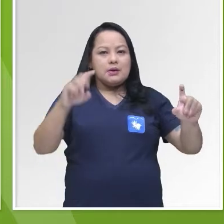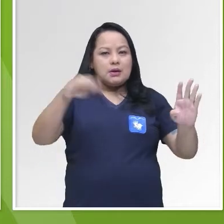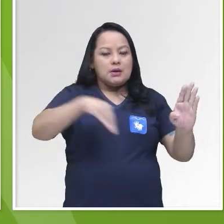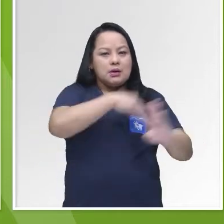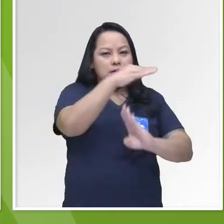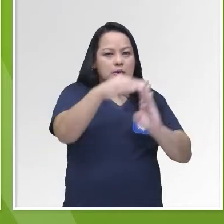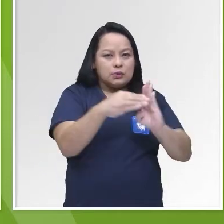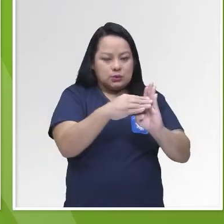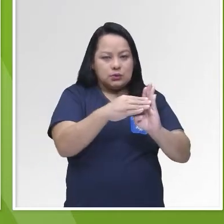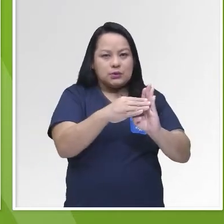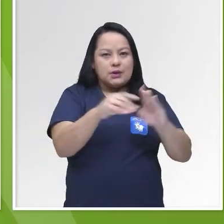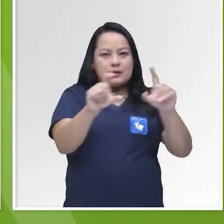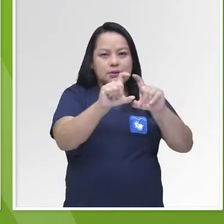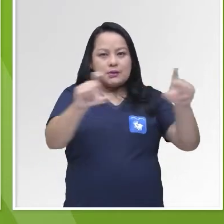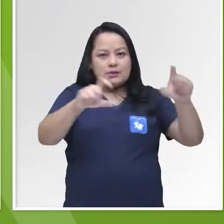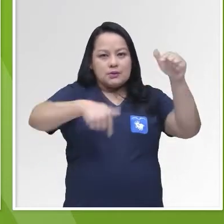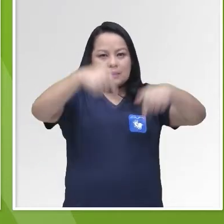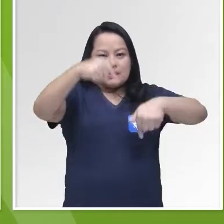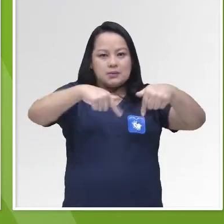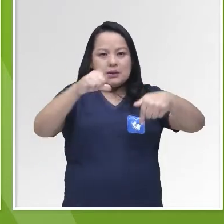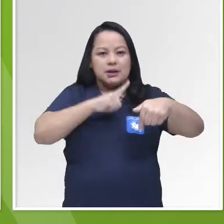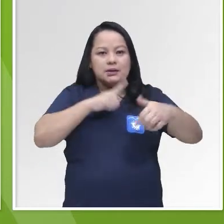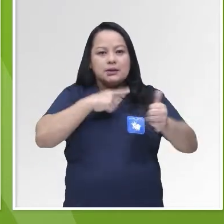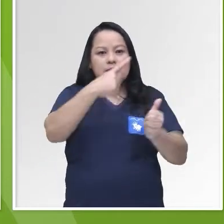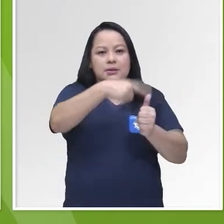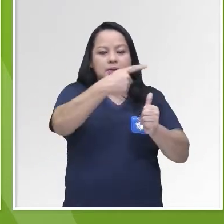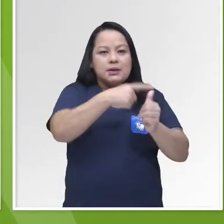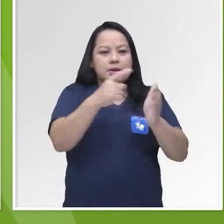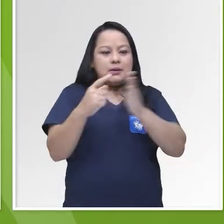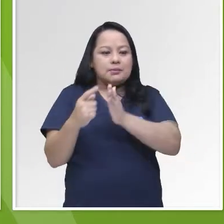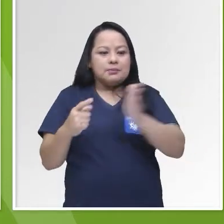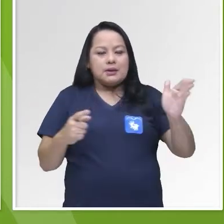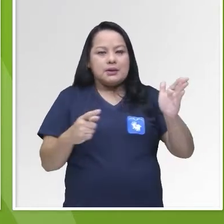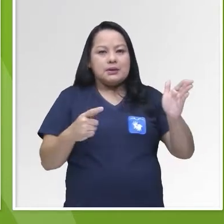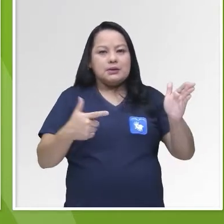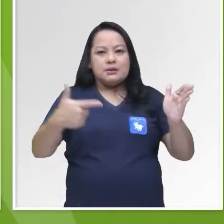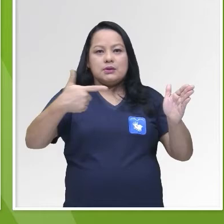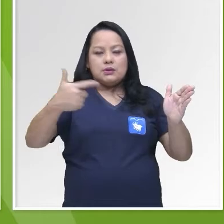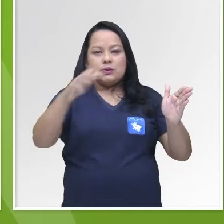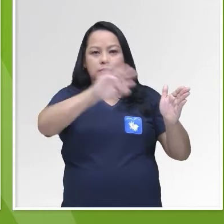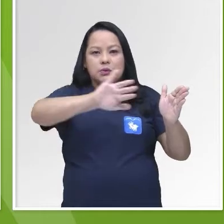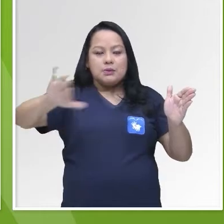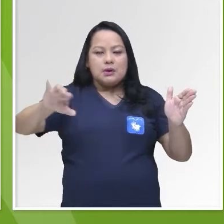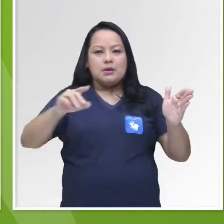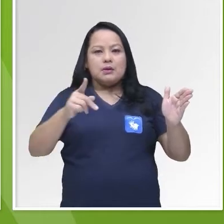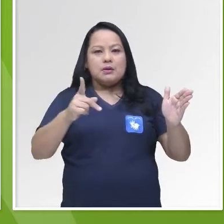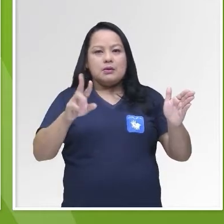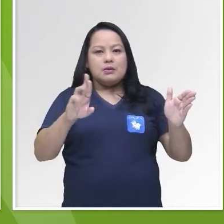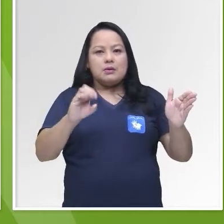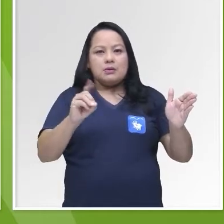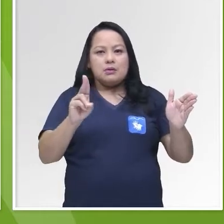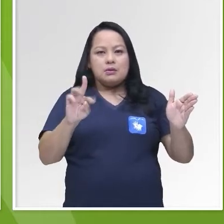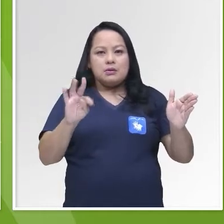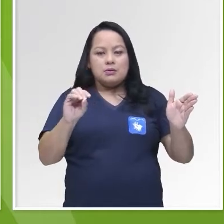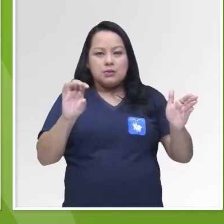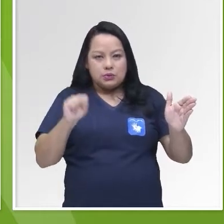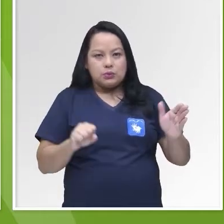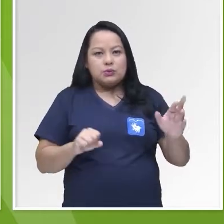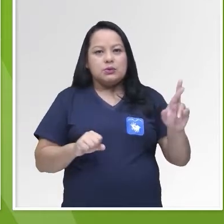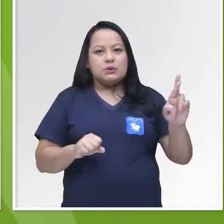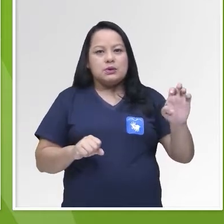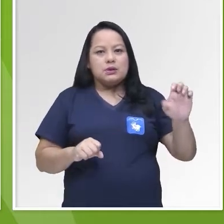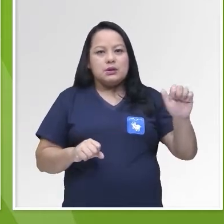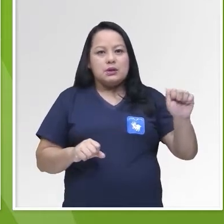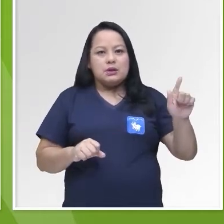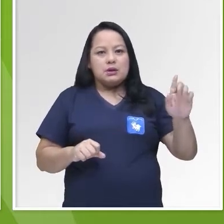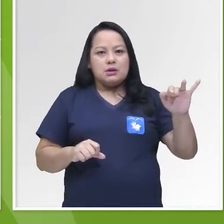seus reagentes e aqui tem os produtos, ok? Muito bem, então agora a gente